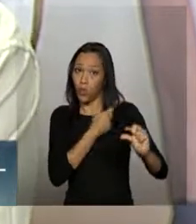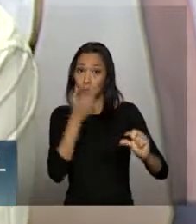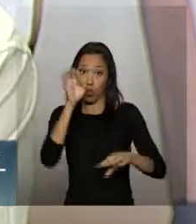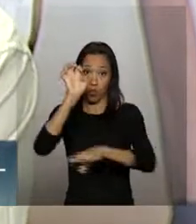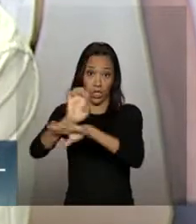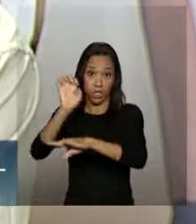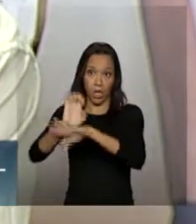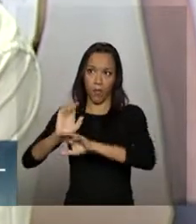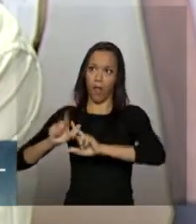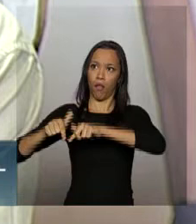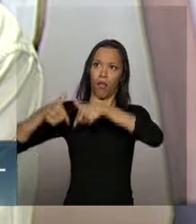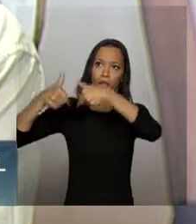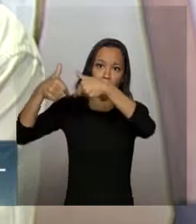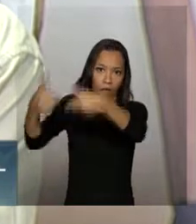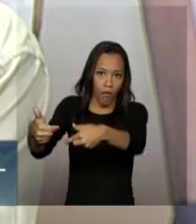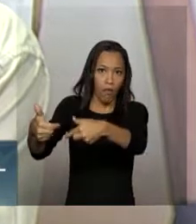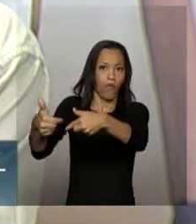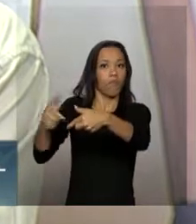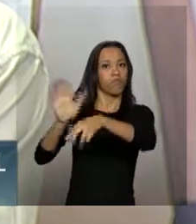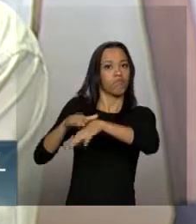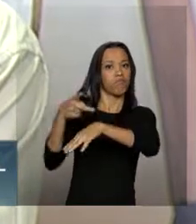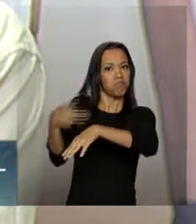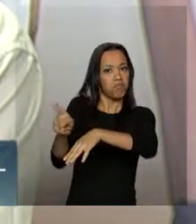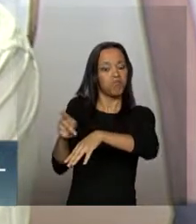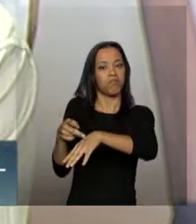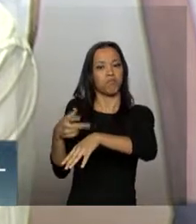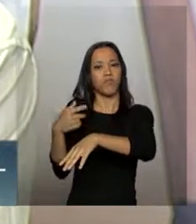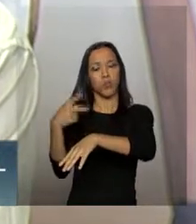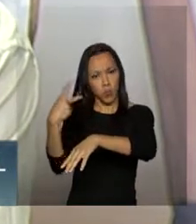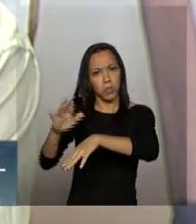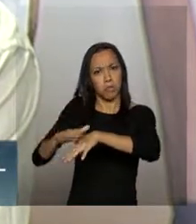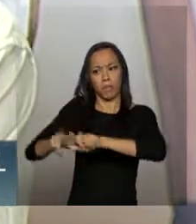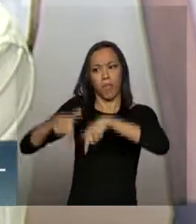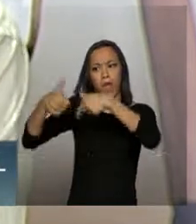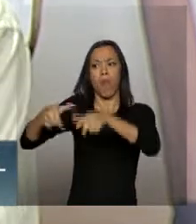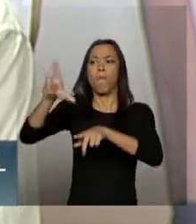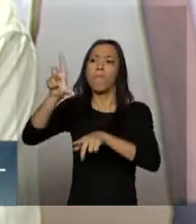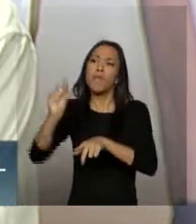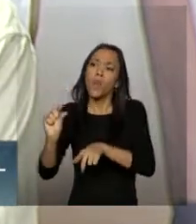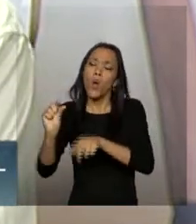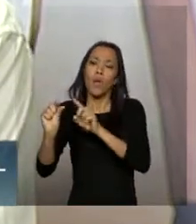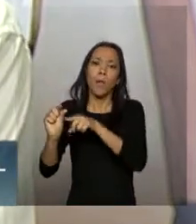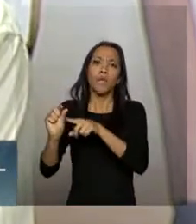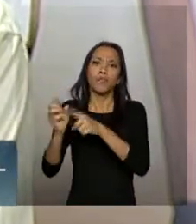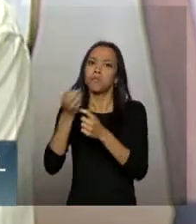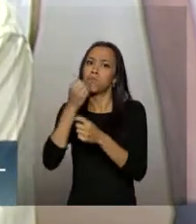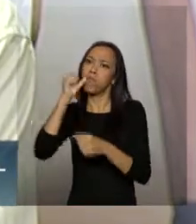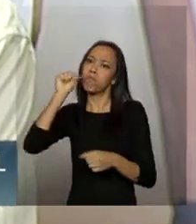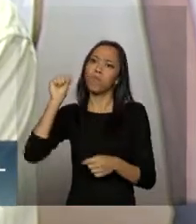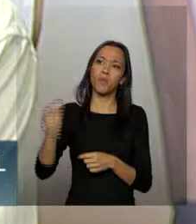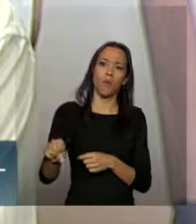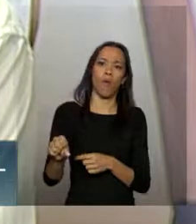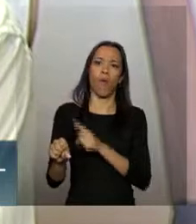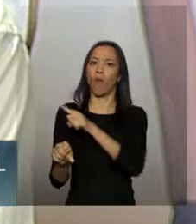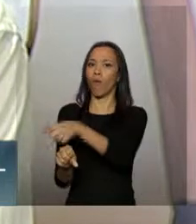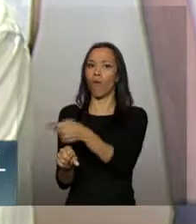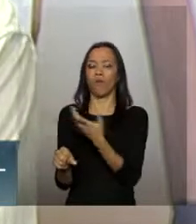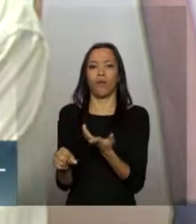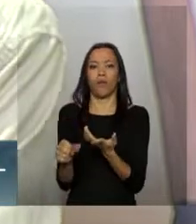trabalha um pouco mais, artificialmente, apesar do seu trabalho ser melhor, ele mostra resultados piores, como se